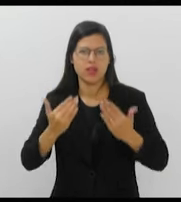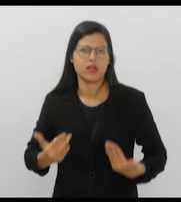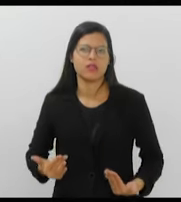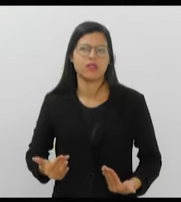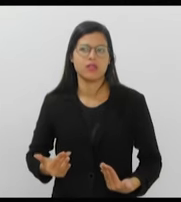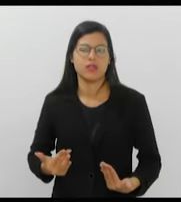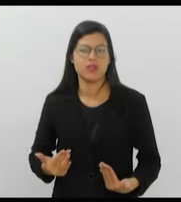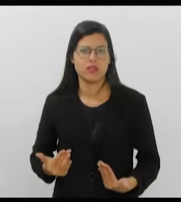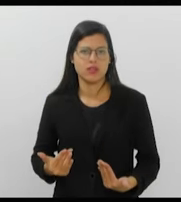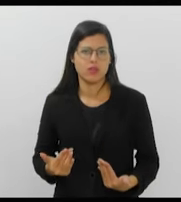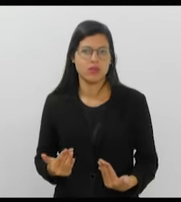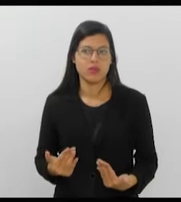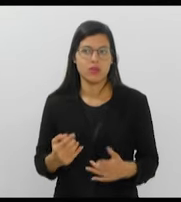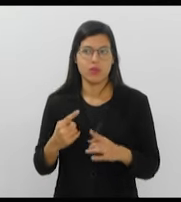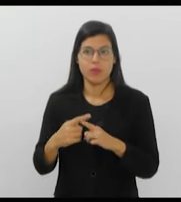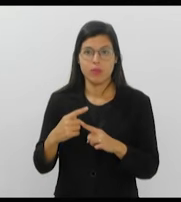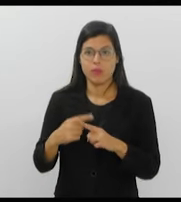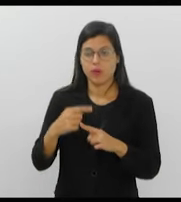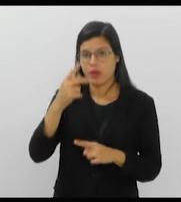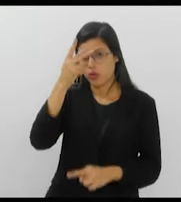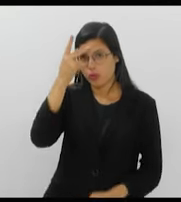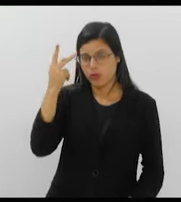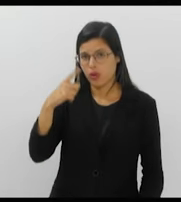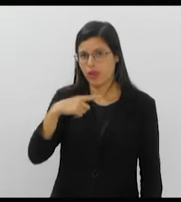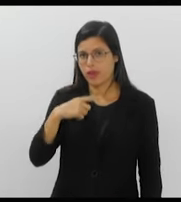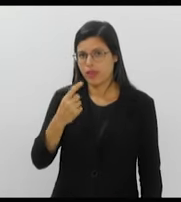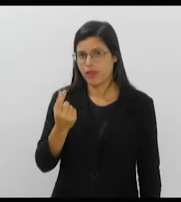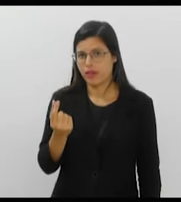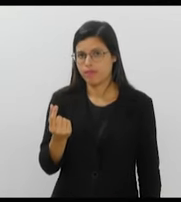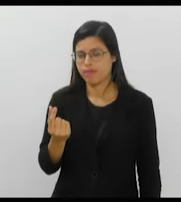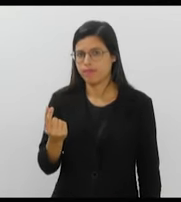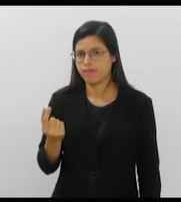Porque quem tem preço não tem valor.